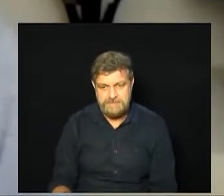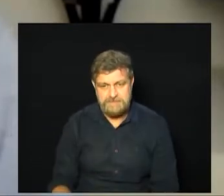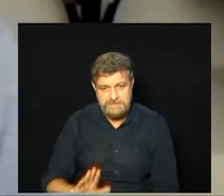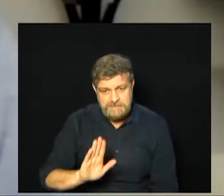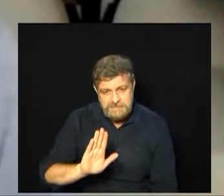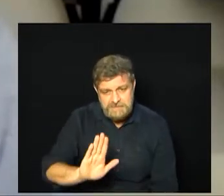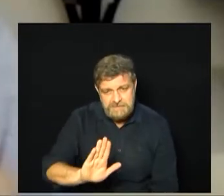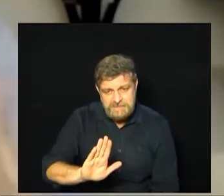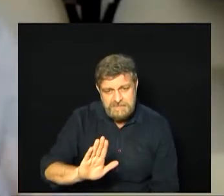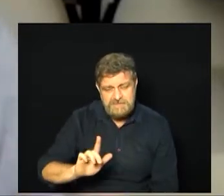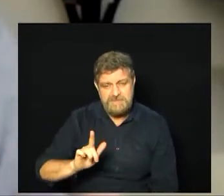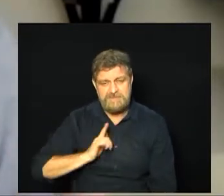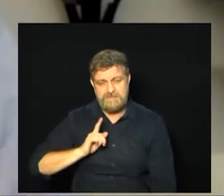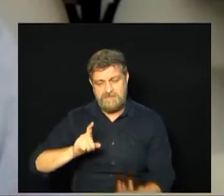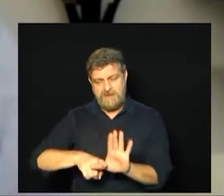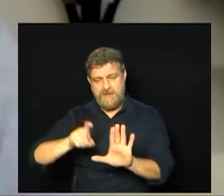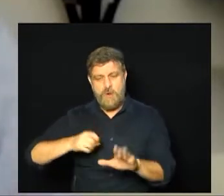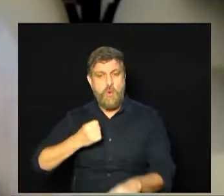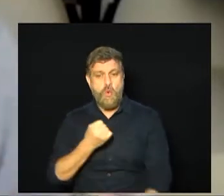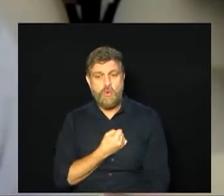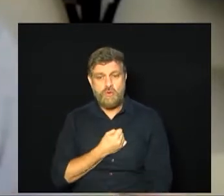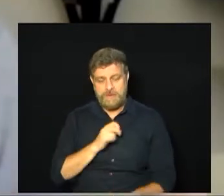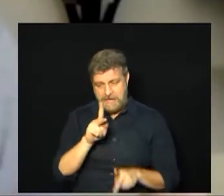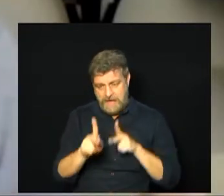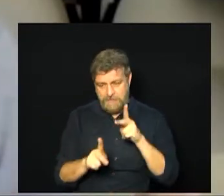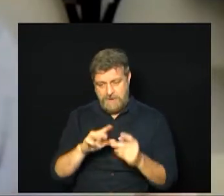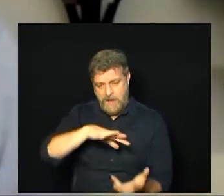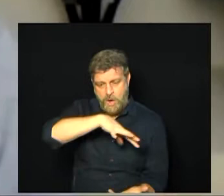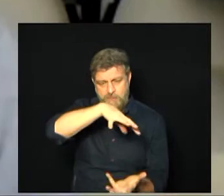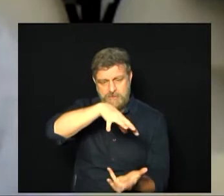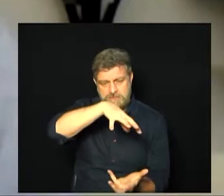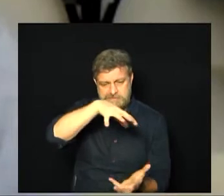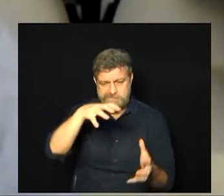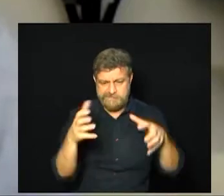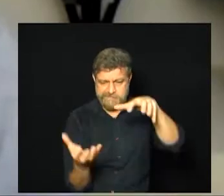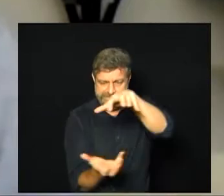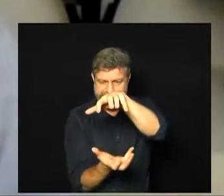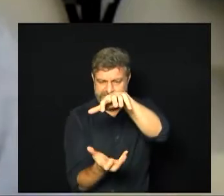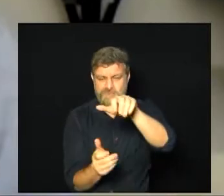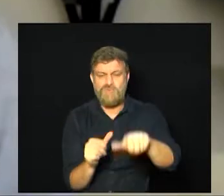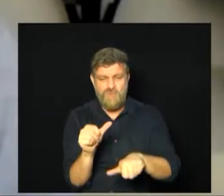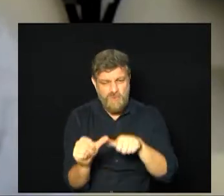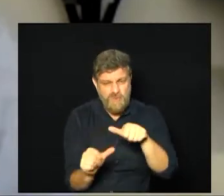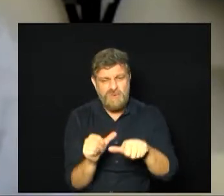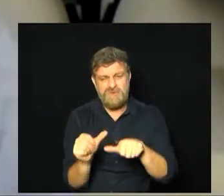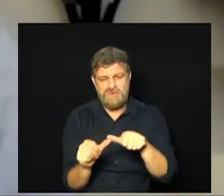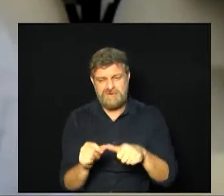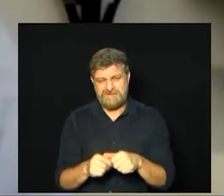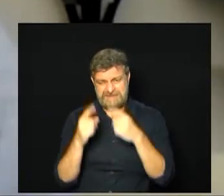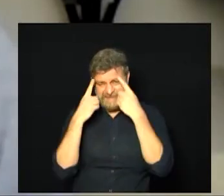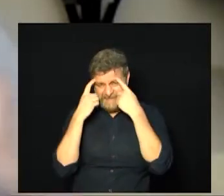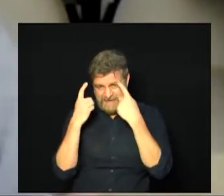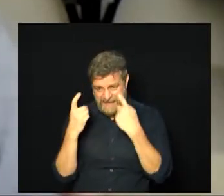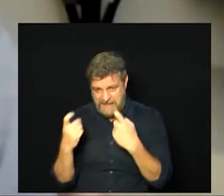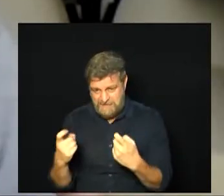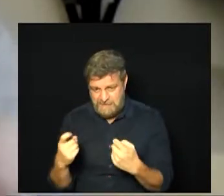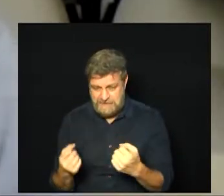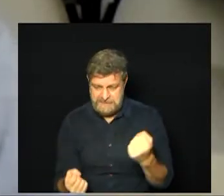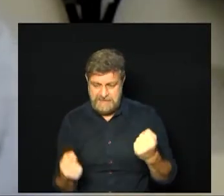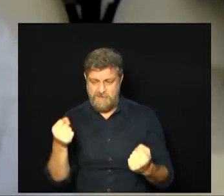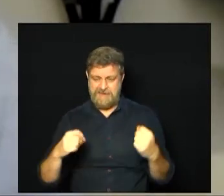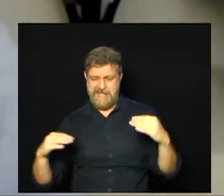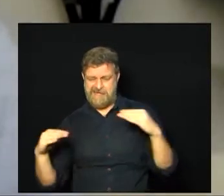entanto, independente da população, o mundo mudou muito. Infelizmente, a violência, tanto do